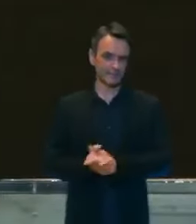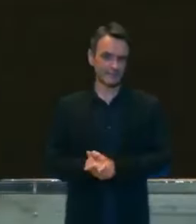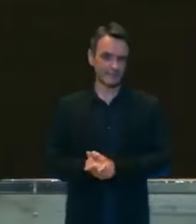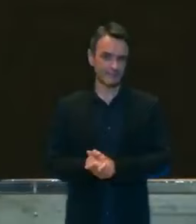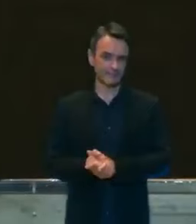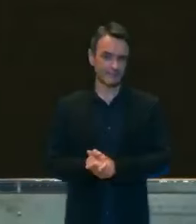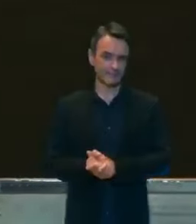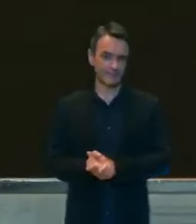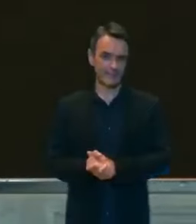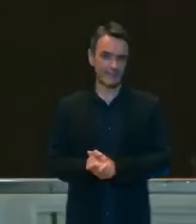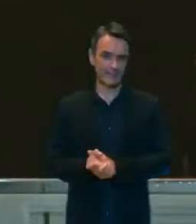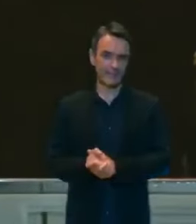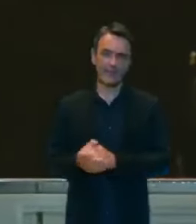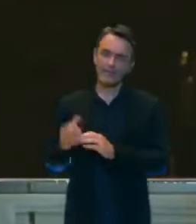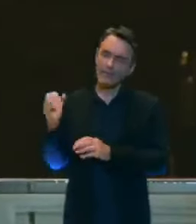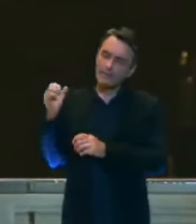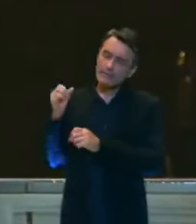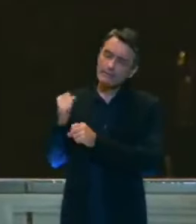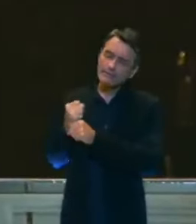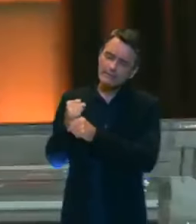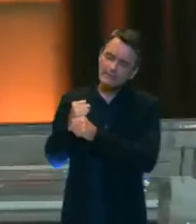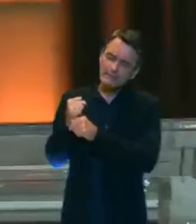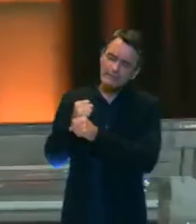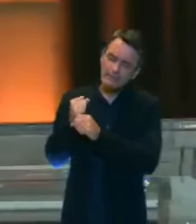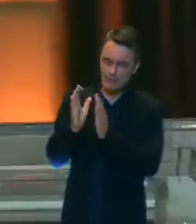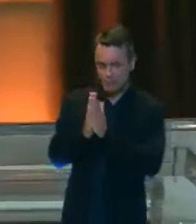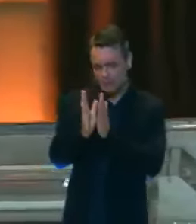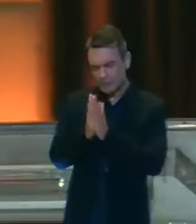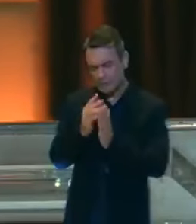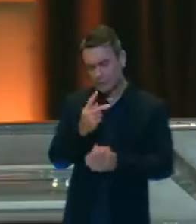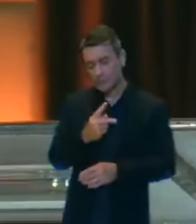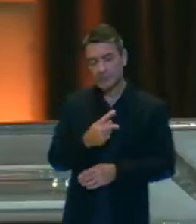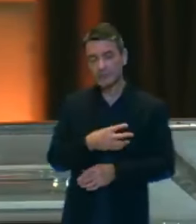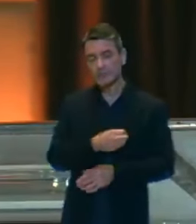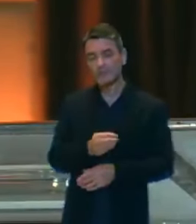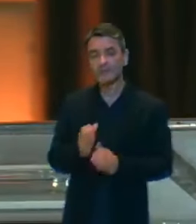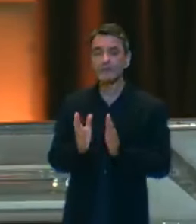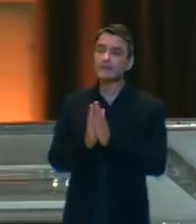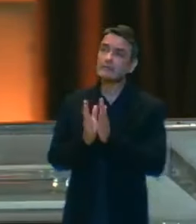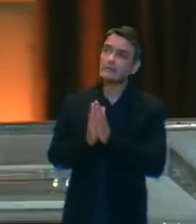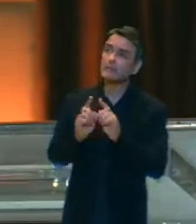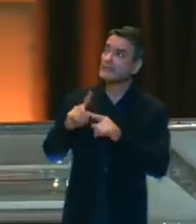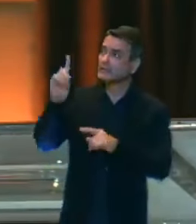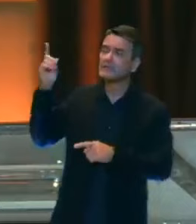Você está orando há anos pelo seu filho e ele já disse que ele é teu.